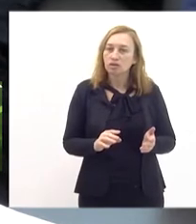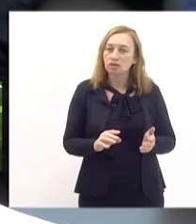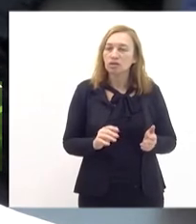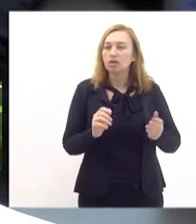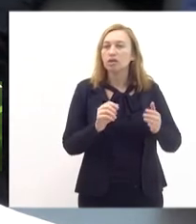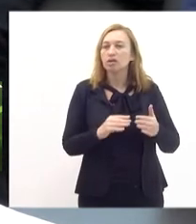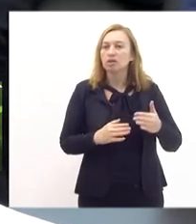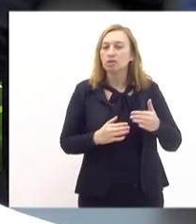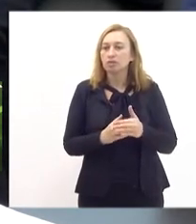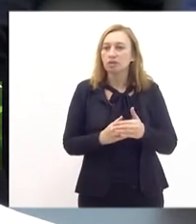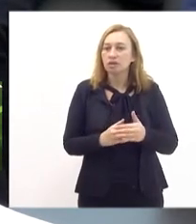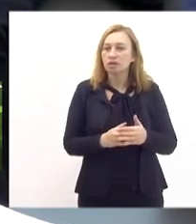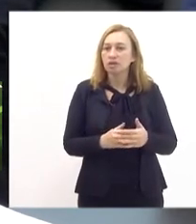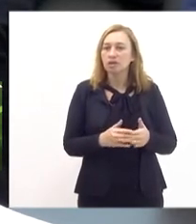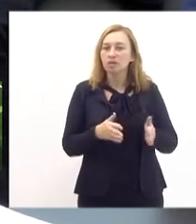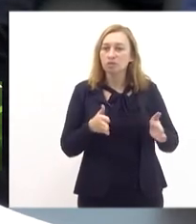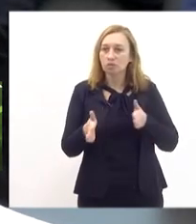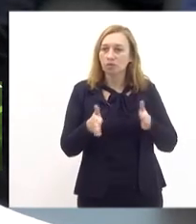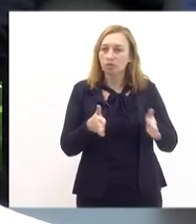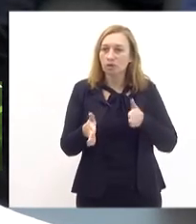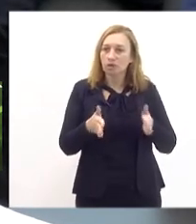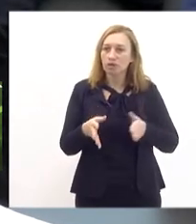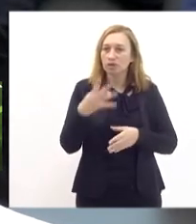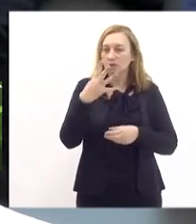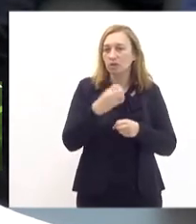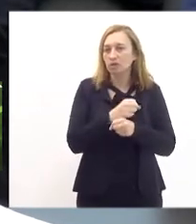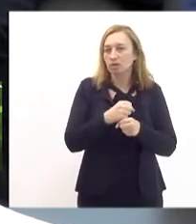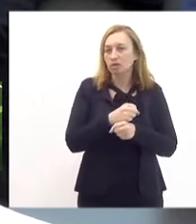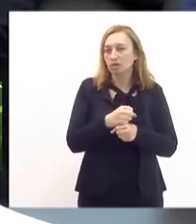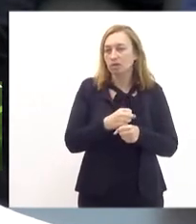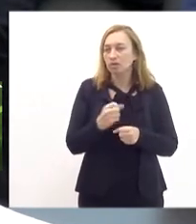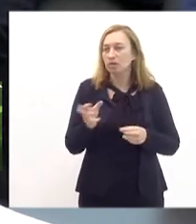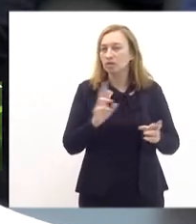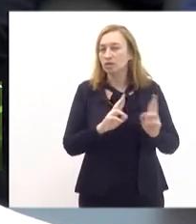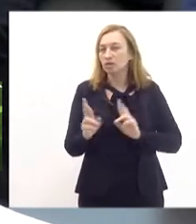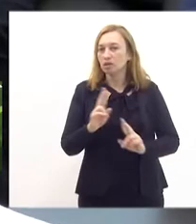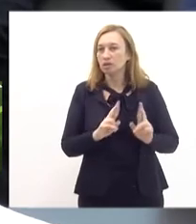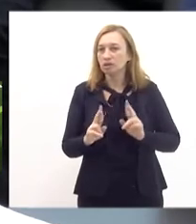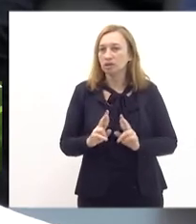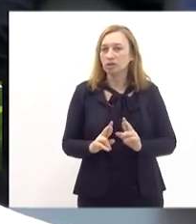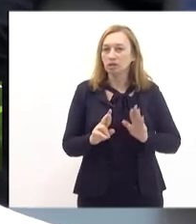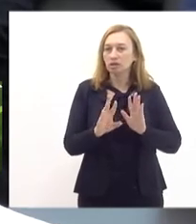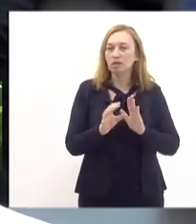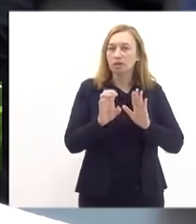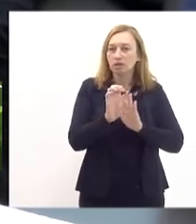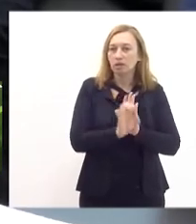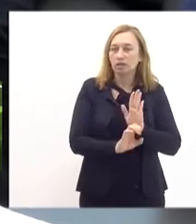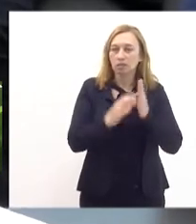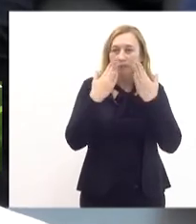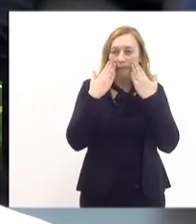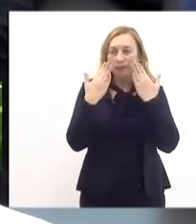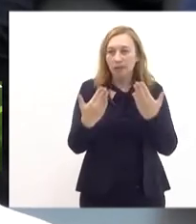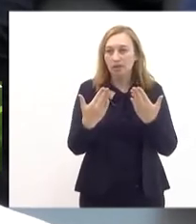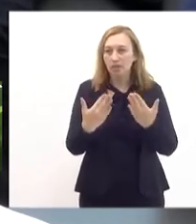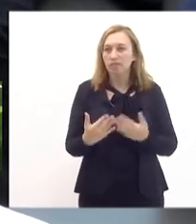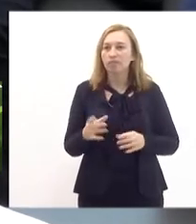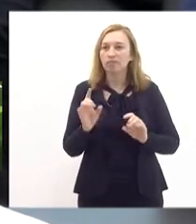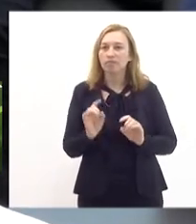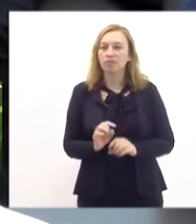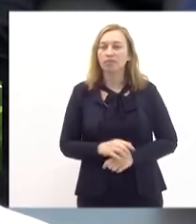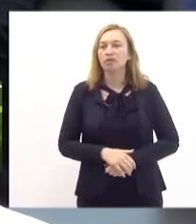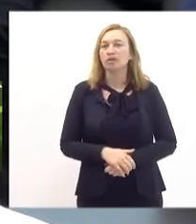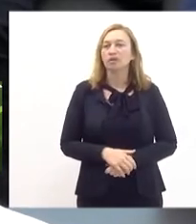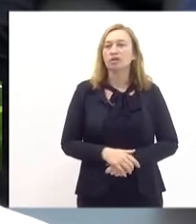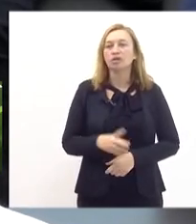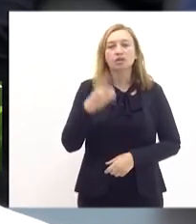de requerê-los por um prazo de 4 anos. Com relação às emendas apresentadas, em especial as emendas